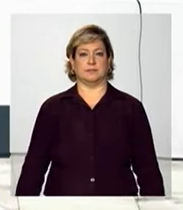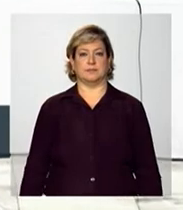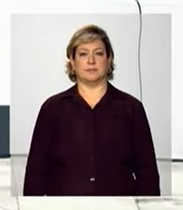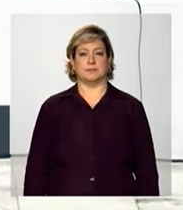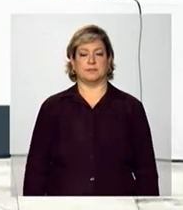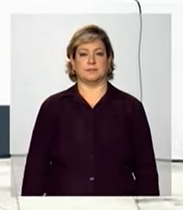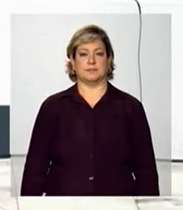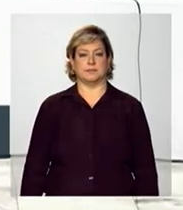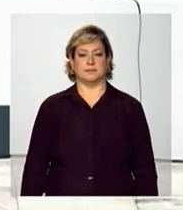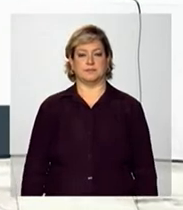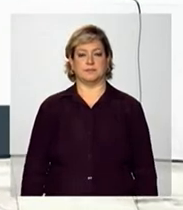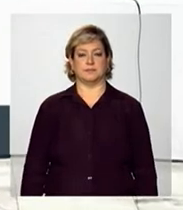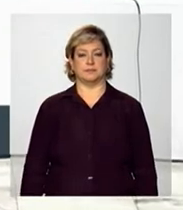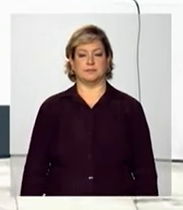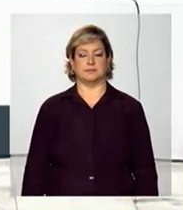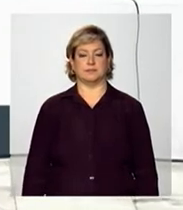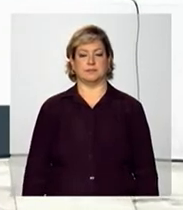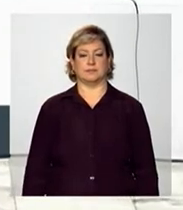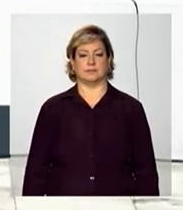a todos